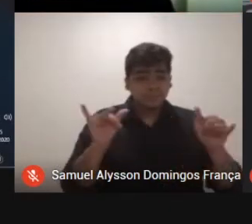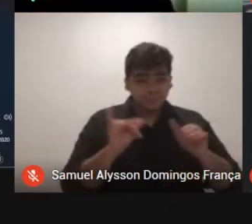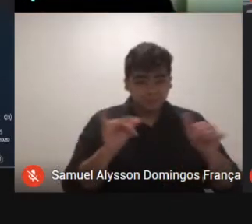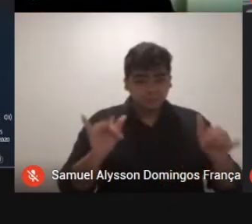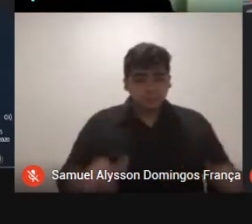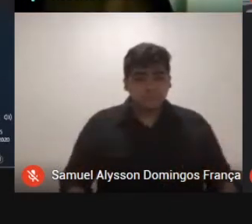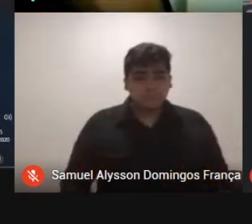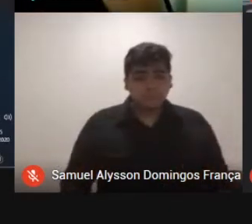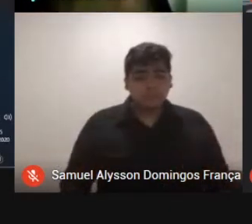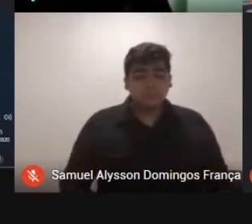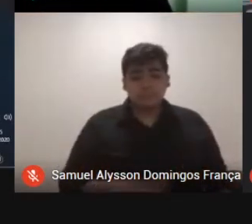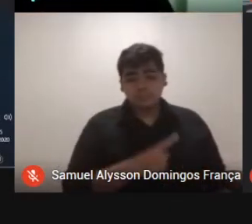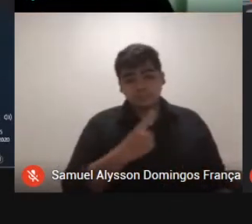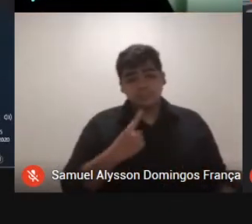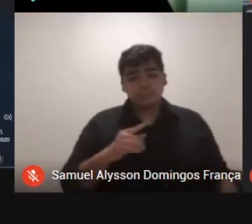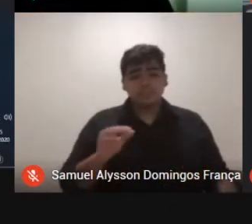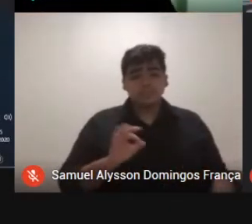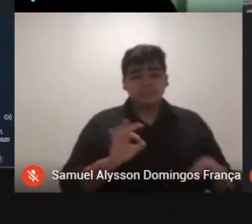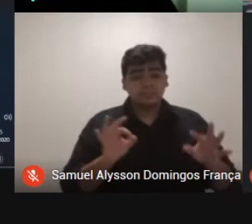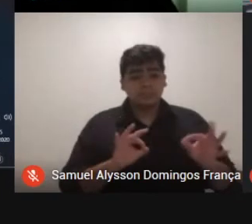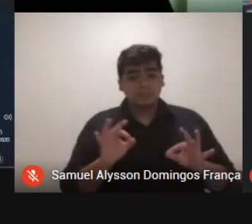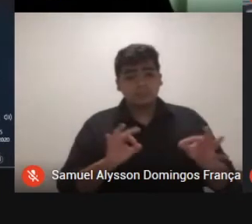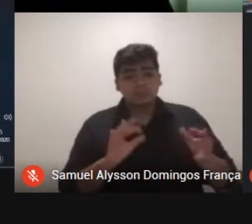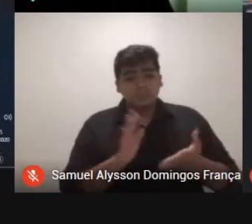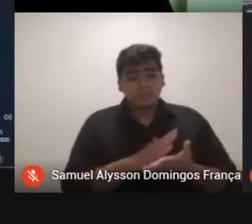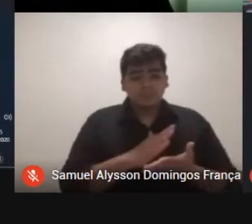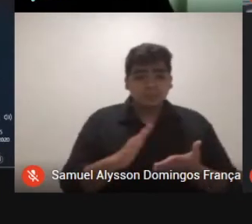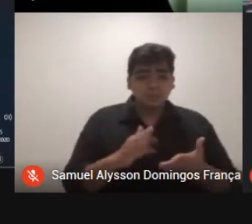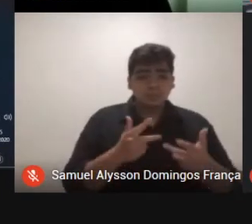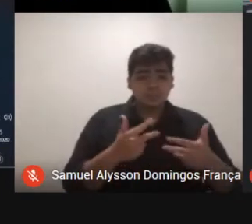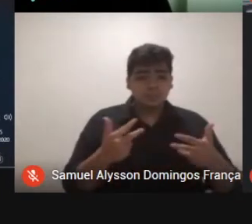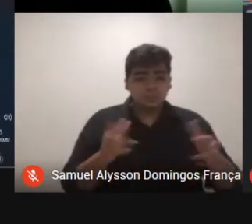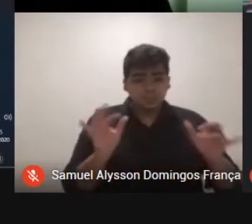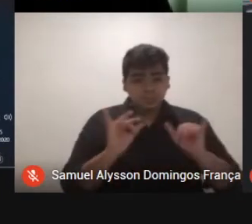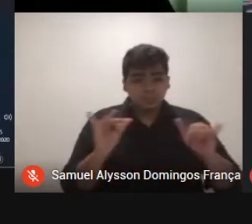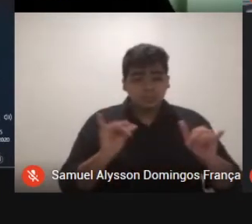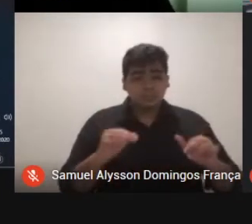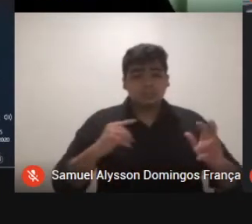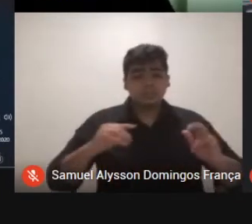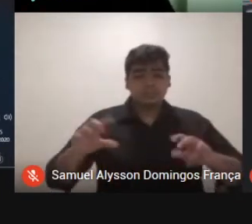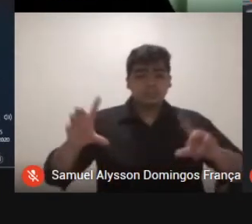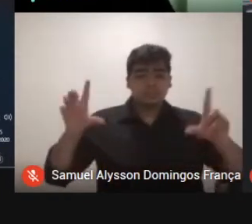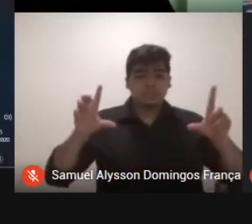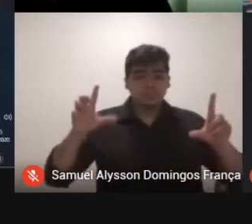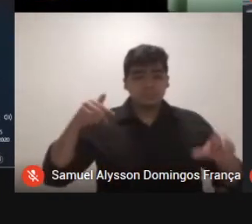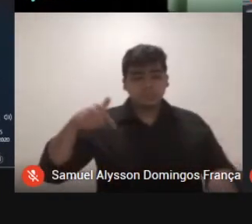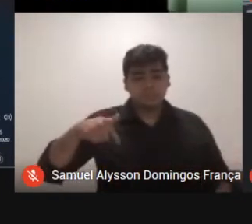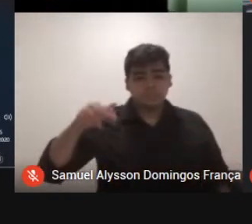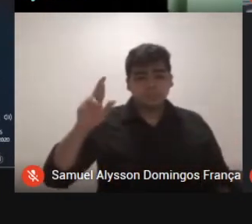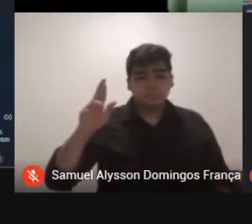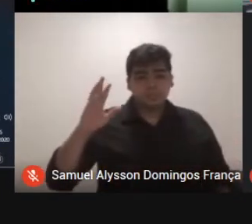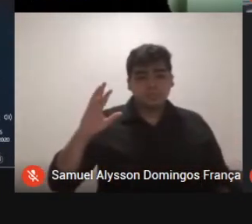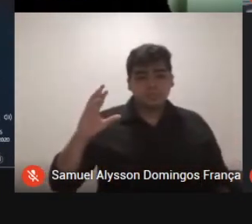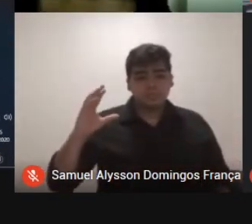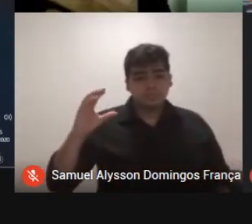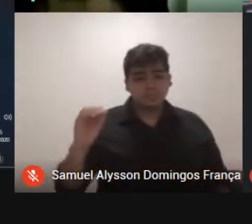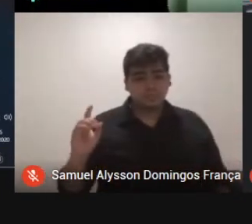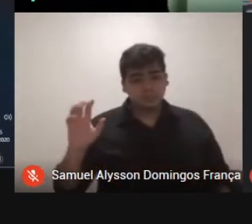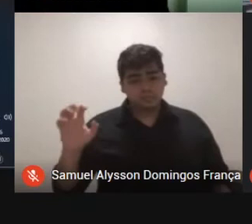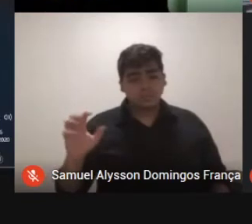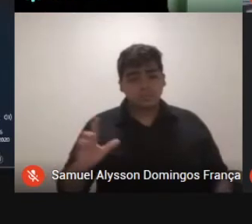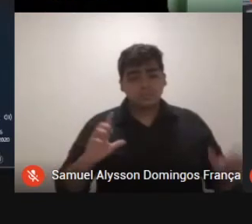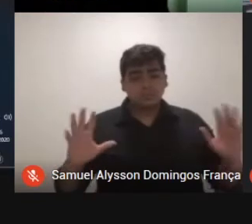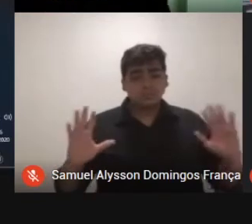fez algumas maneiras de divulgação, através de cartazes, de QR Code e dos próprios eventos que os alunos participaram. E tudo